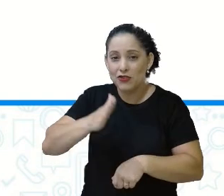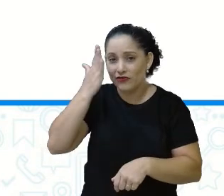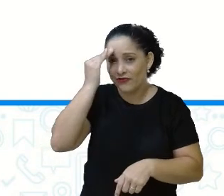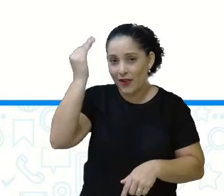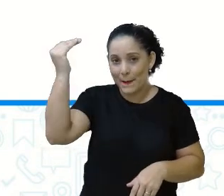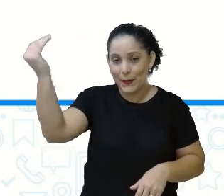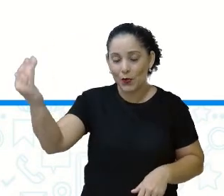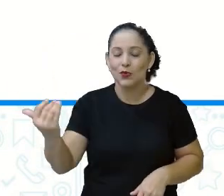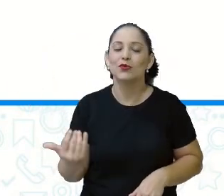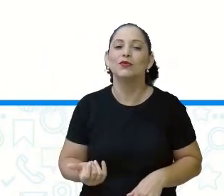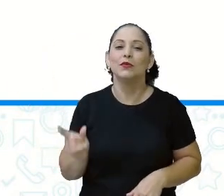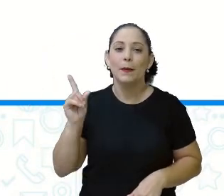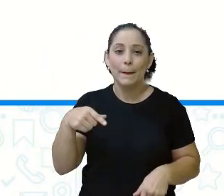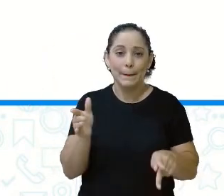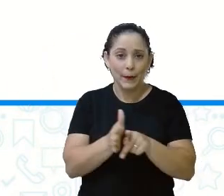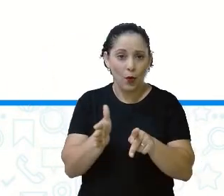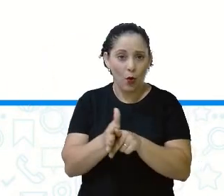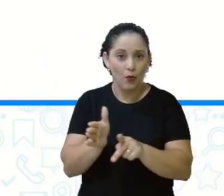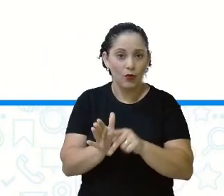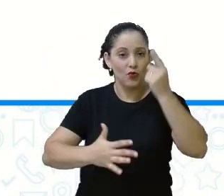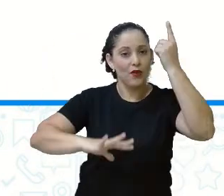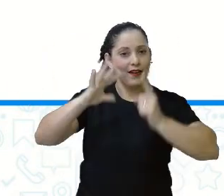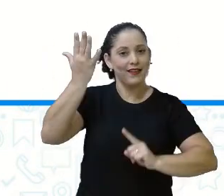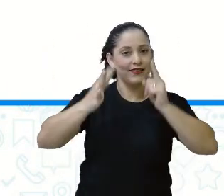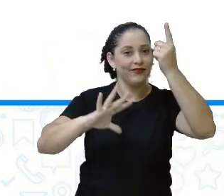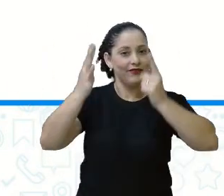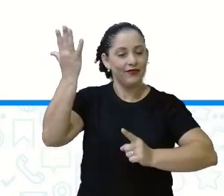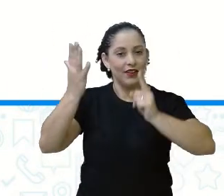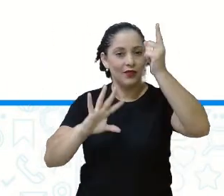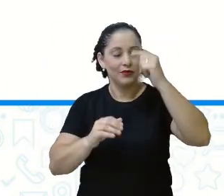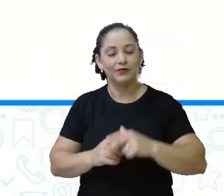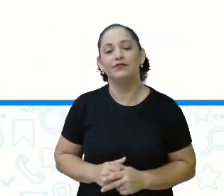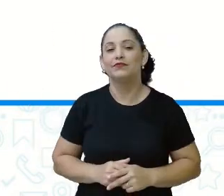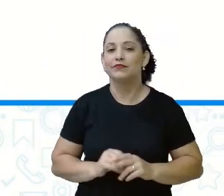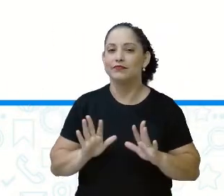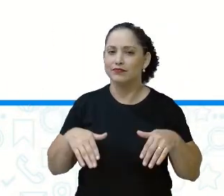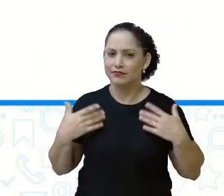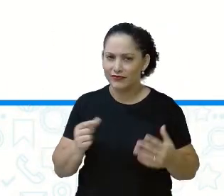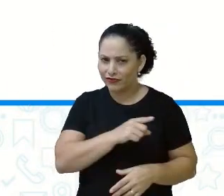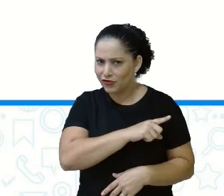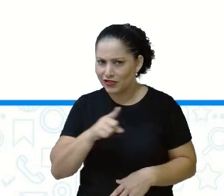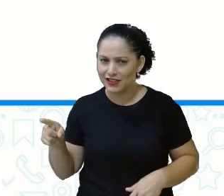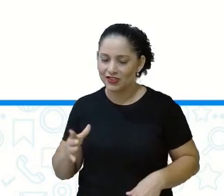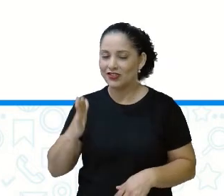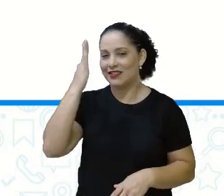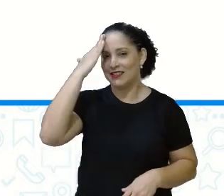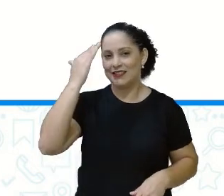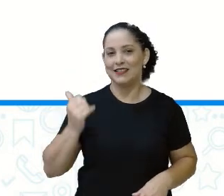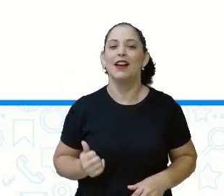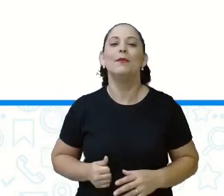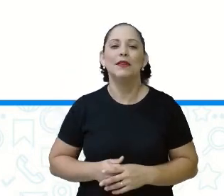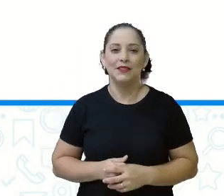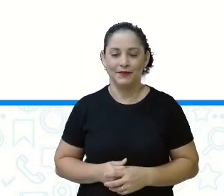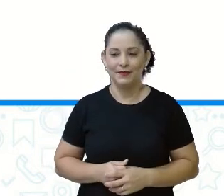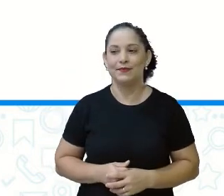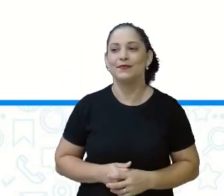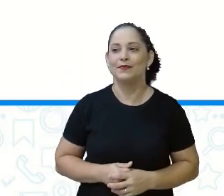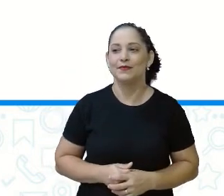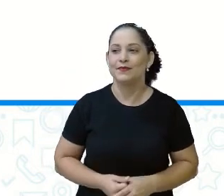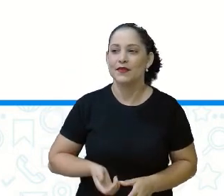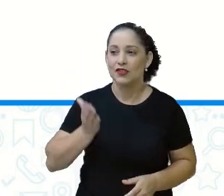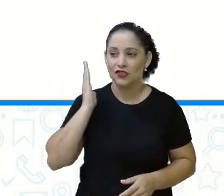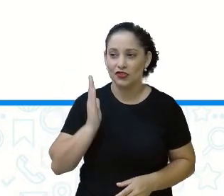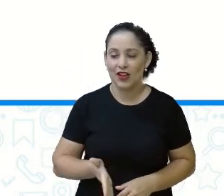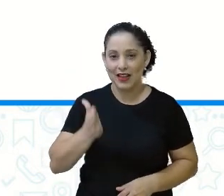famoso, mais conhecido? Vocês sabem, não é? A gente já sabe